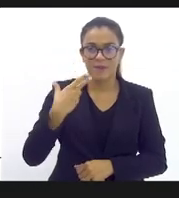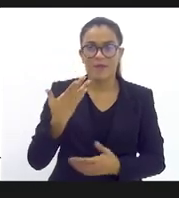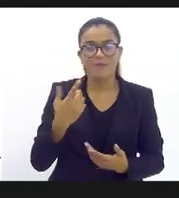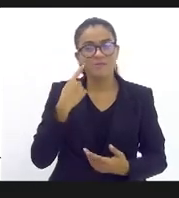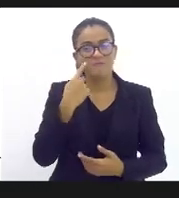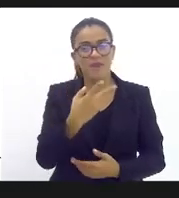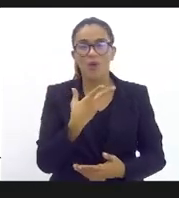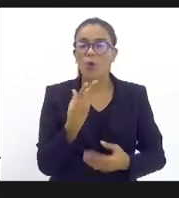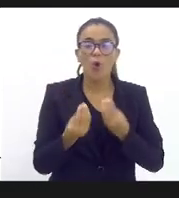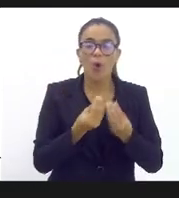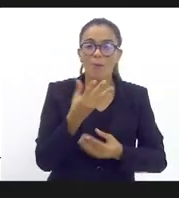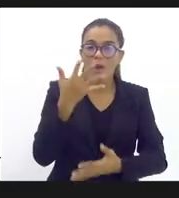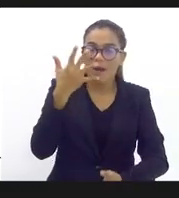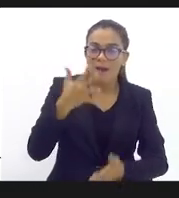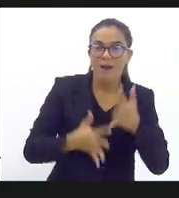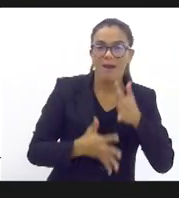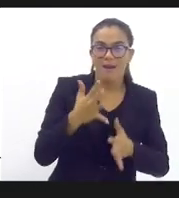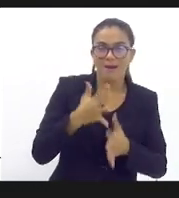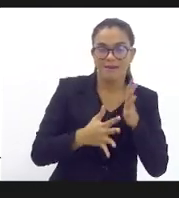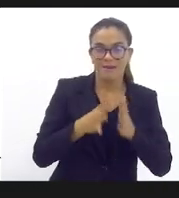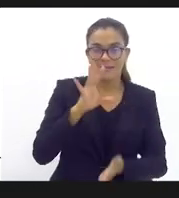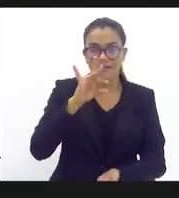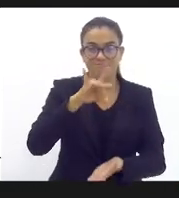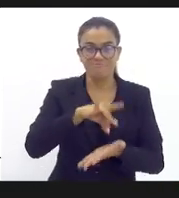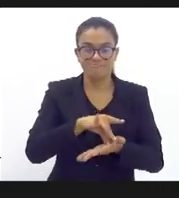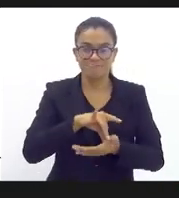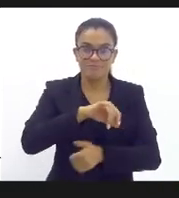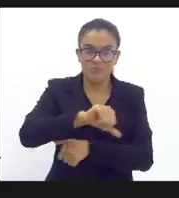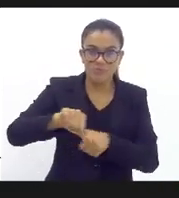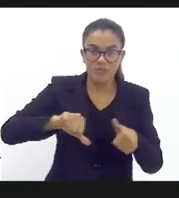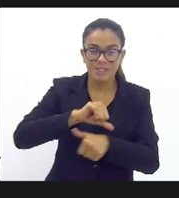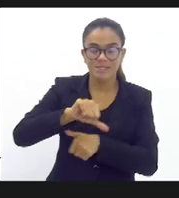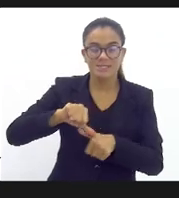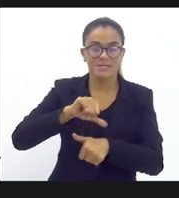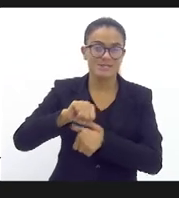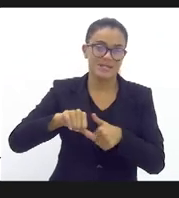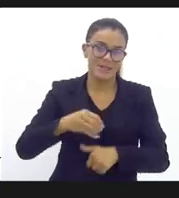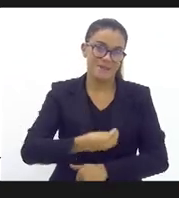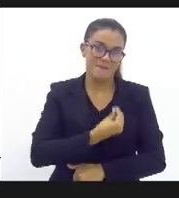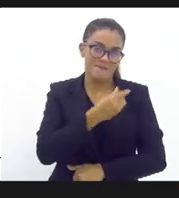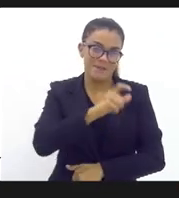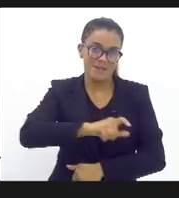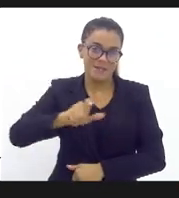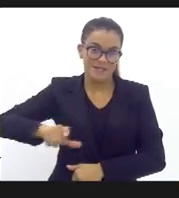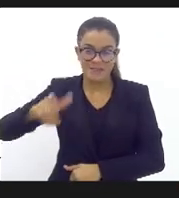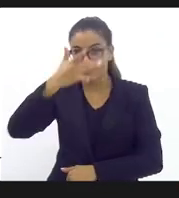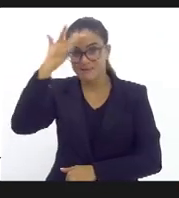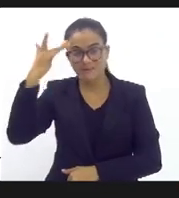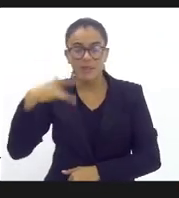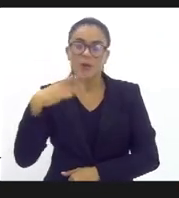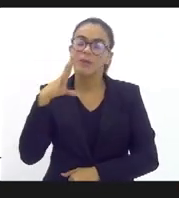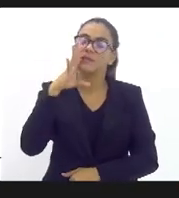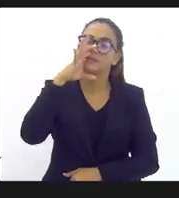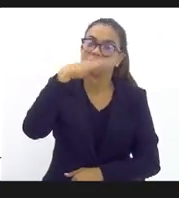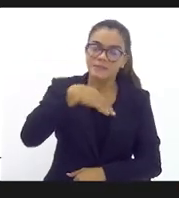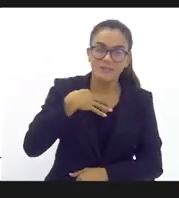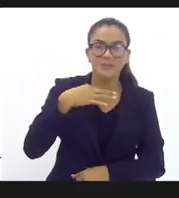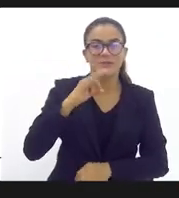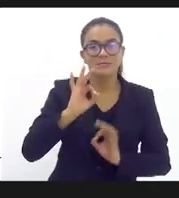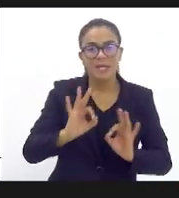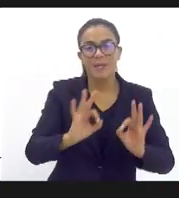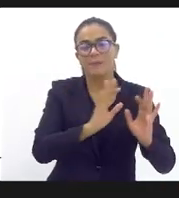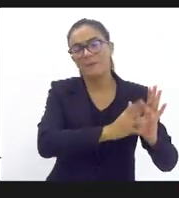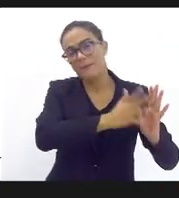o impacto da política pública na realização de mudanças reais na vida das pessoas. Insisto sempre que todos os